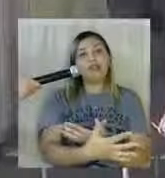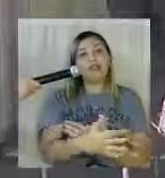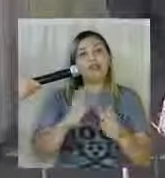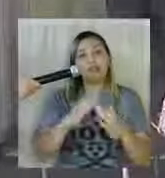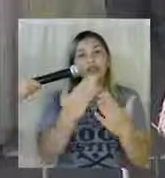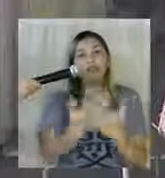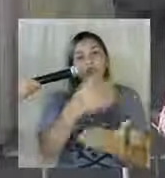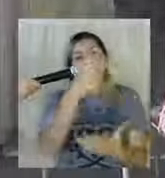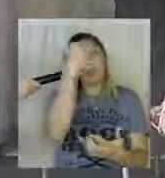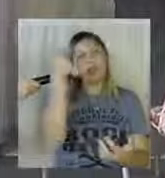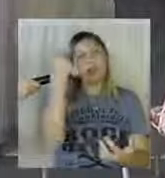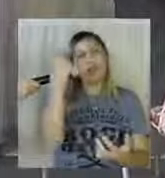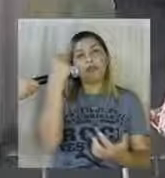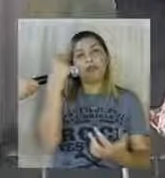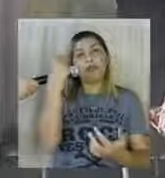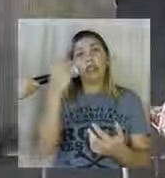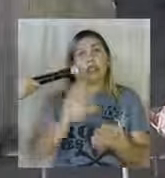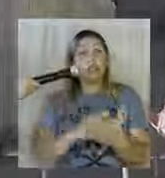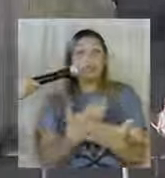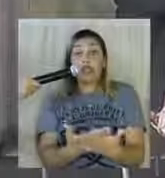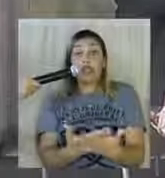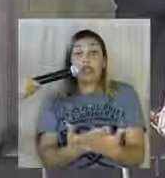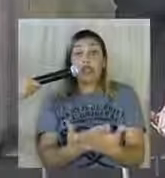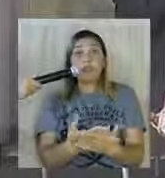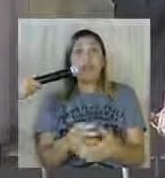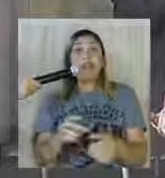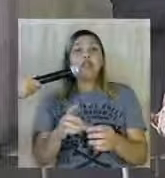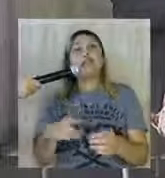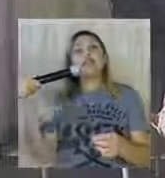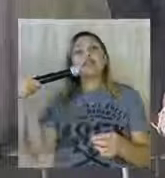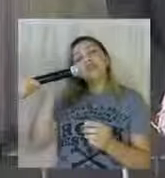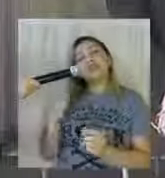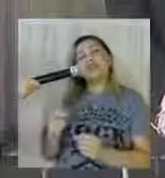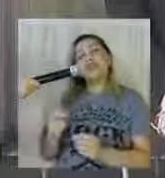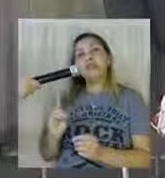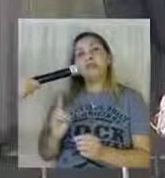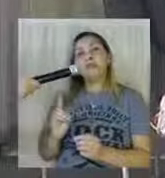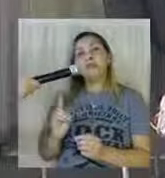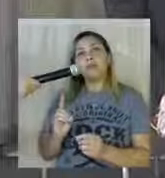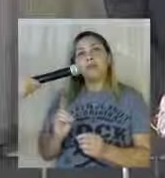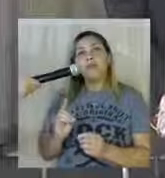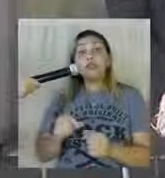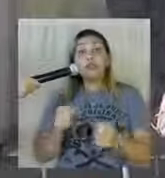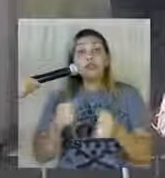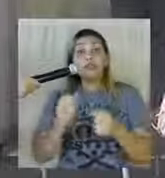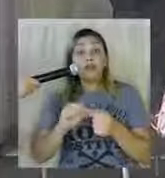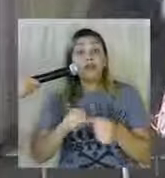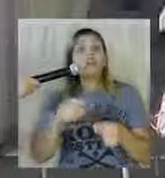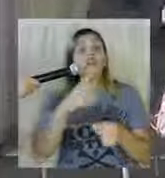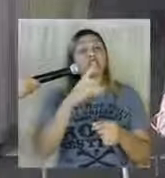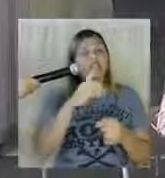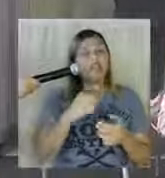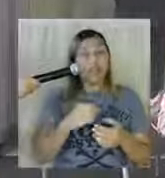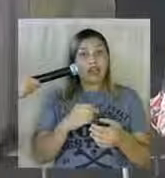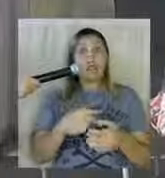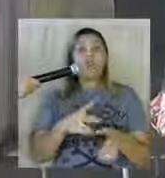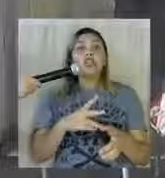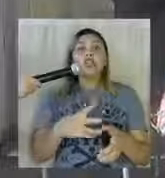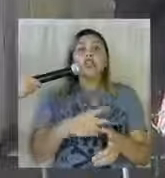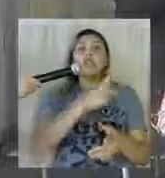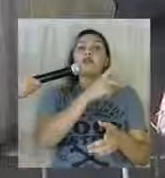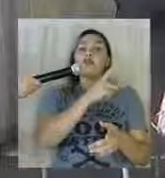nas cidades, nas escolas da prefeitura, que não tem intérprete, ele vem com essa deficiência. Então, se faz